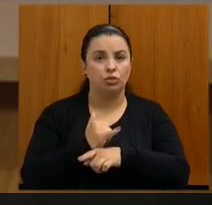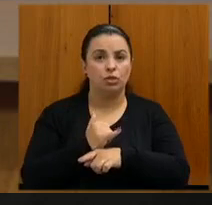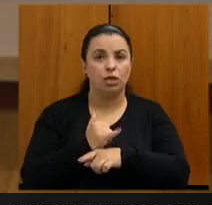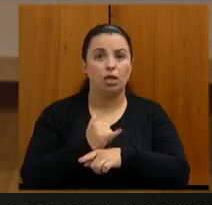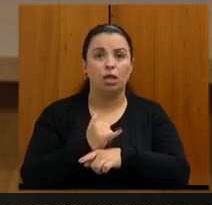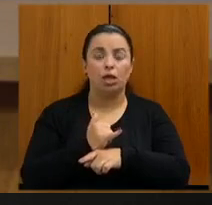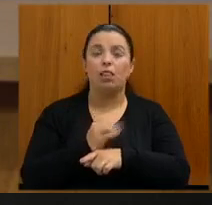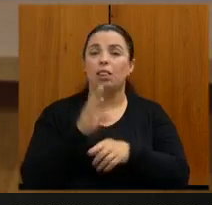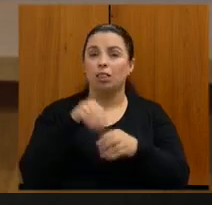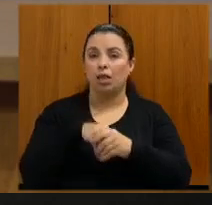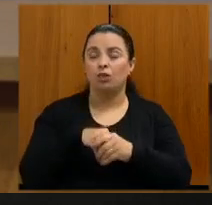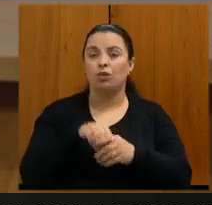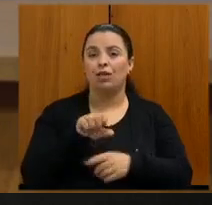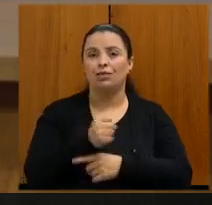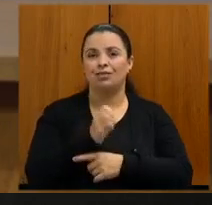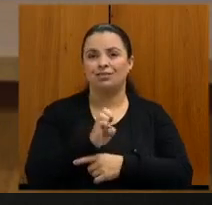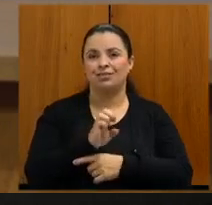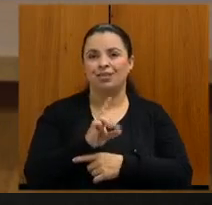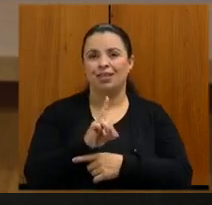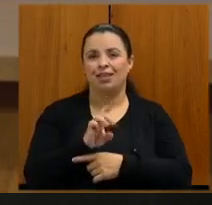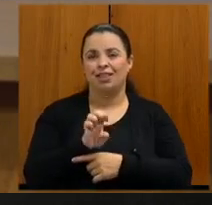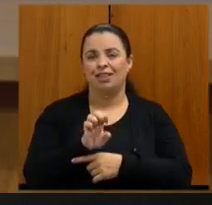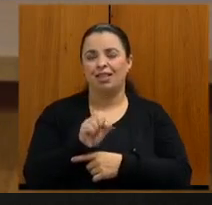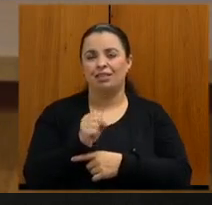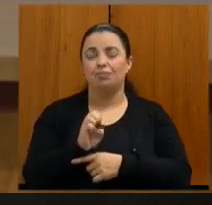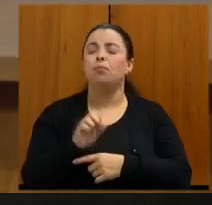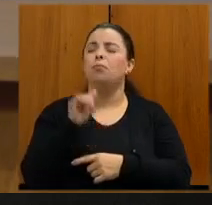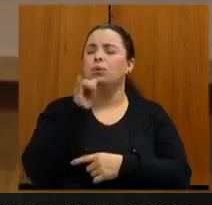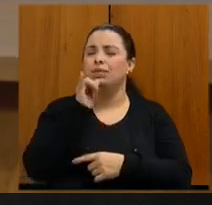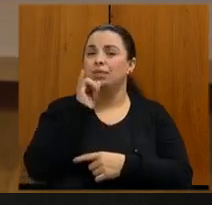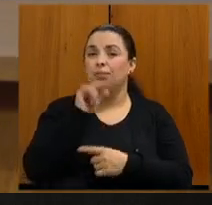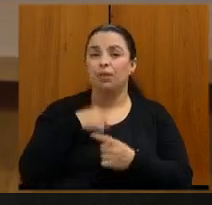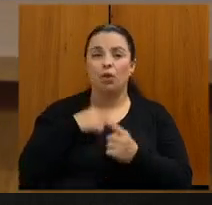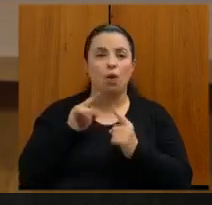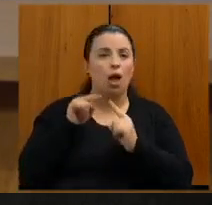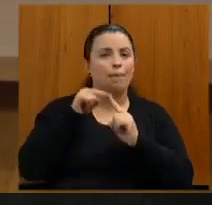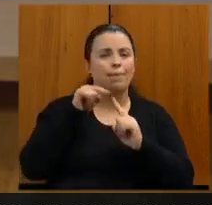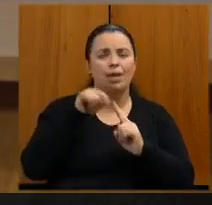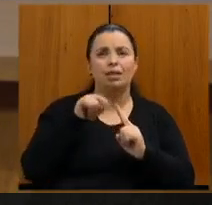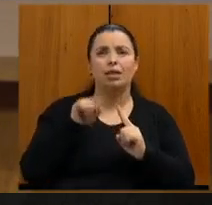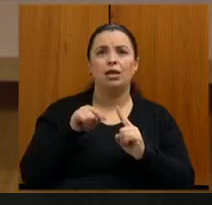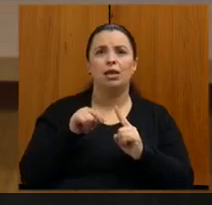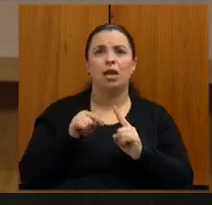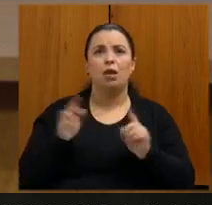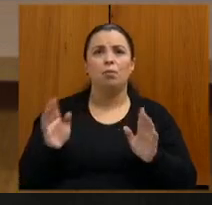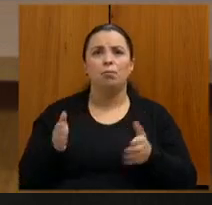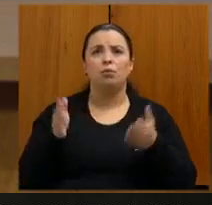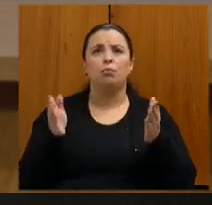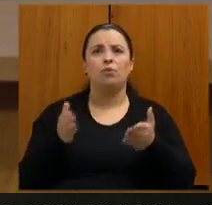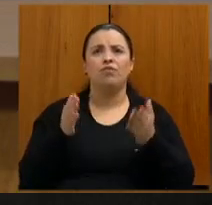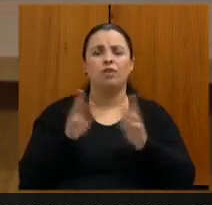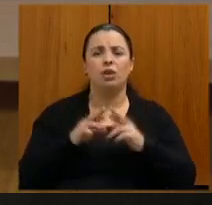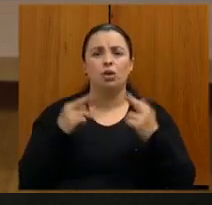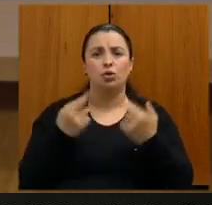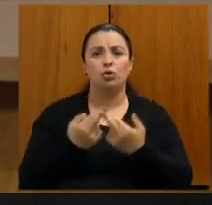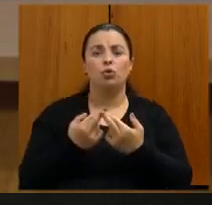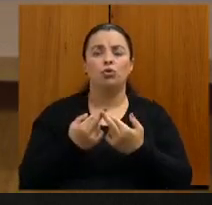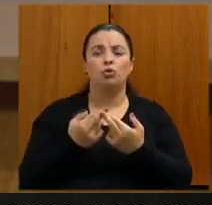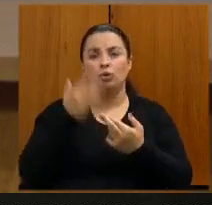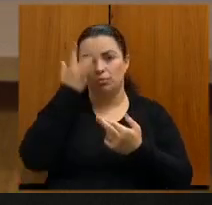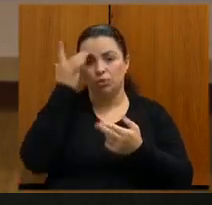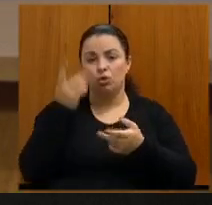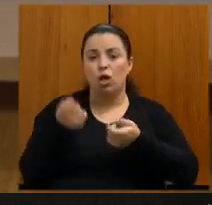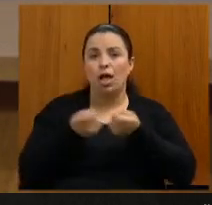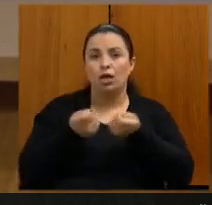exemplo tem uma meta que é atender as demandas urgentes promovendo a articulação com os atores da mesa nós tivemos aqui